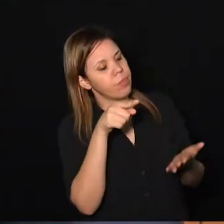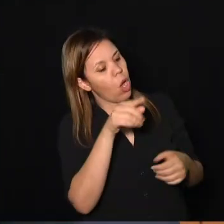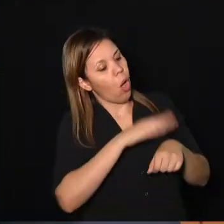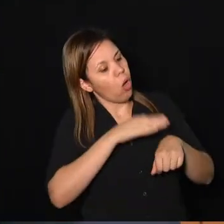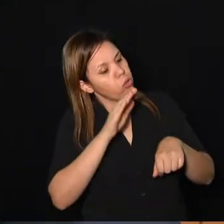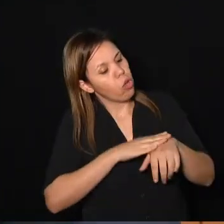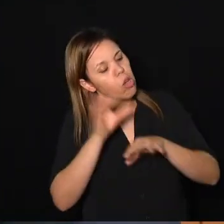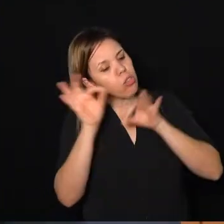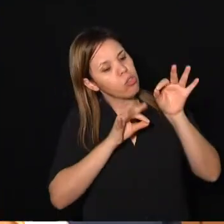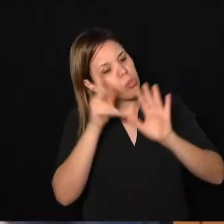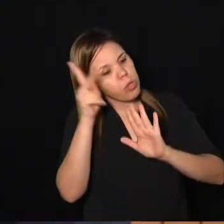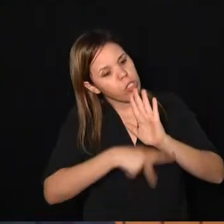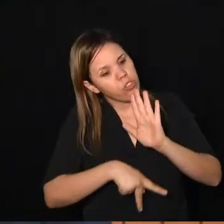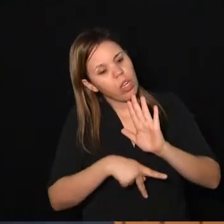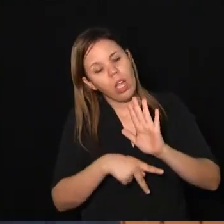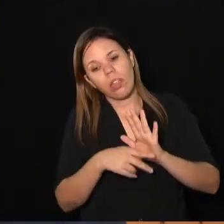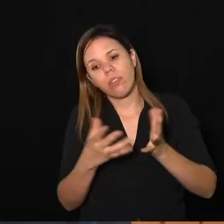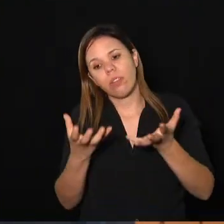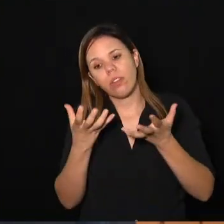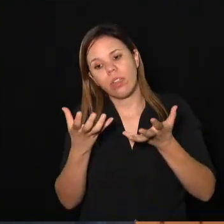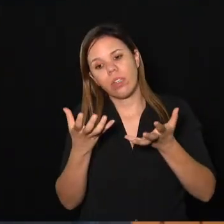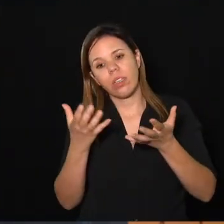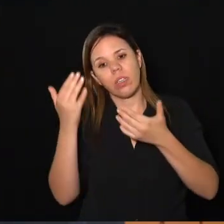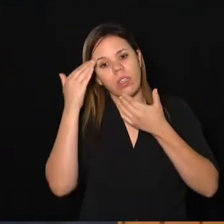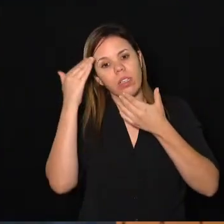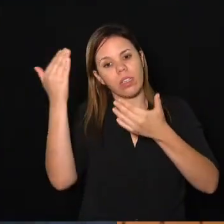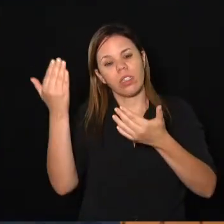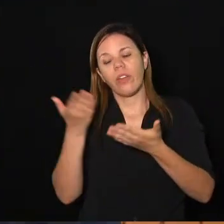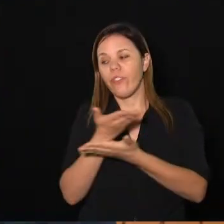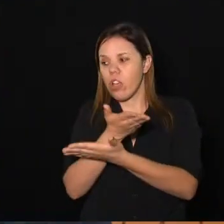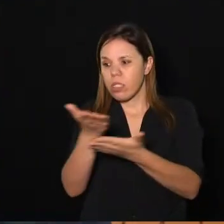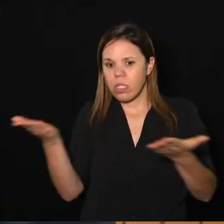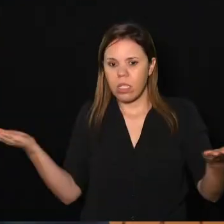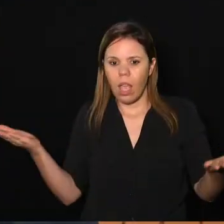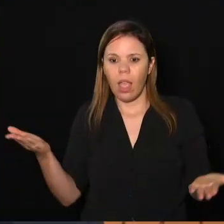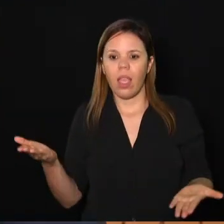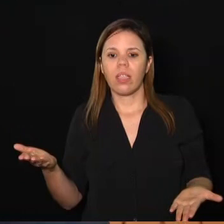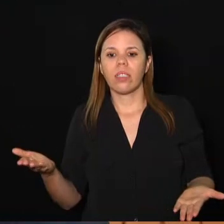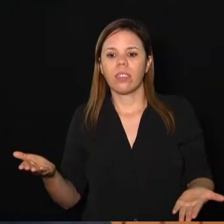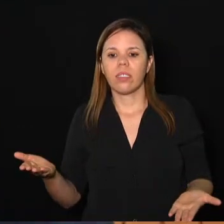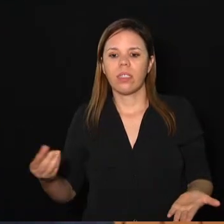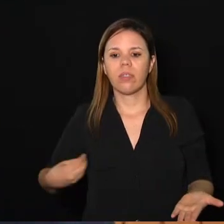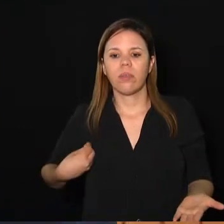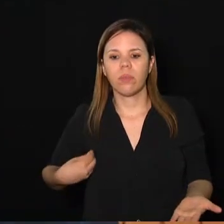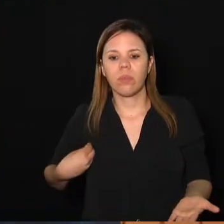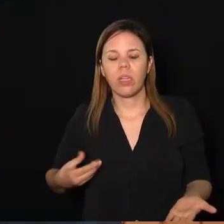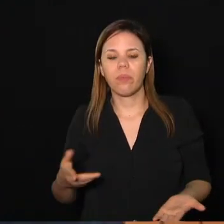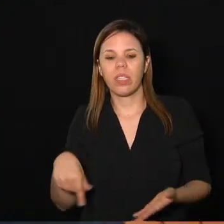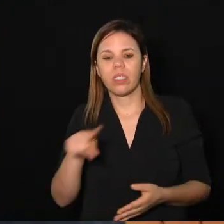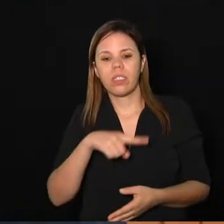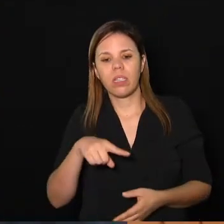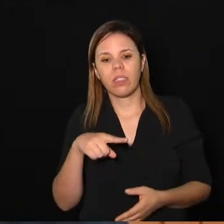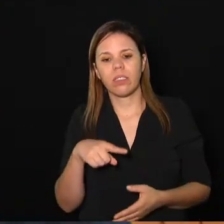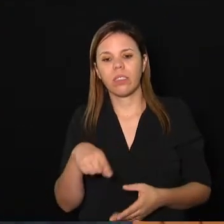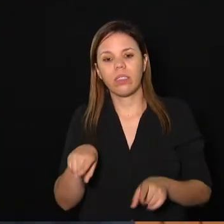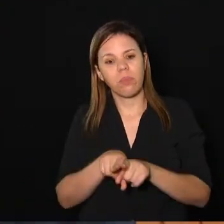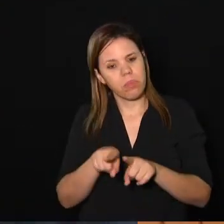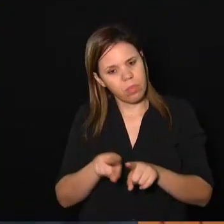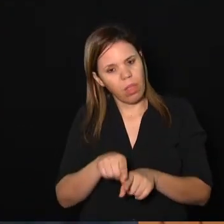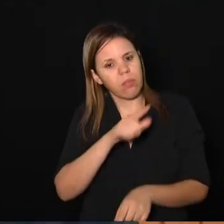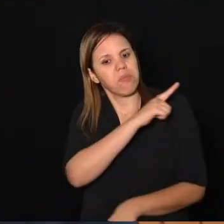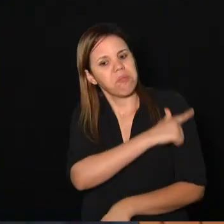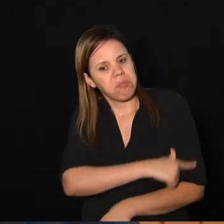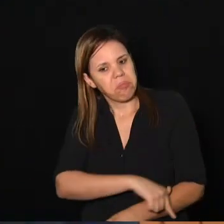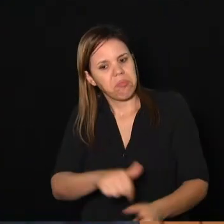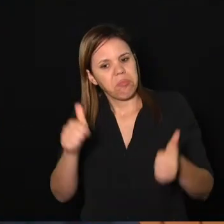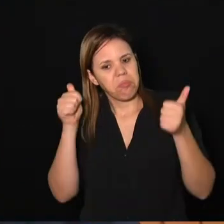projeto eu queria agradecer a vocês pela presença e a forma educada